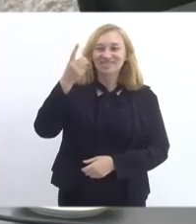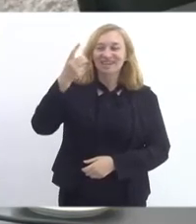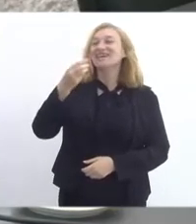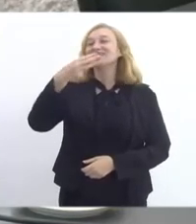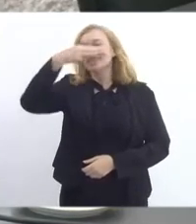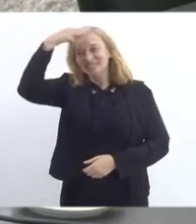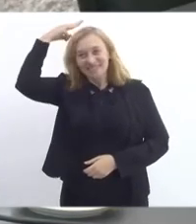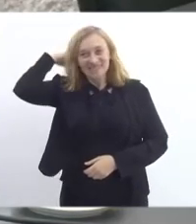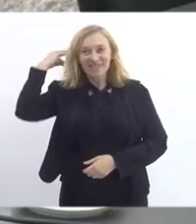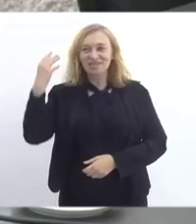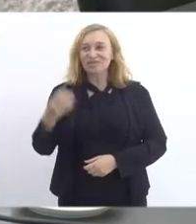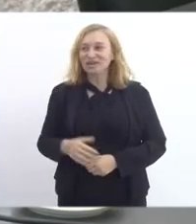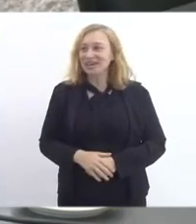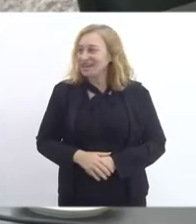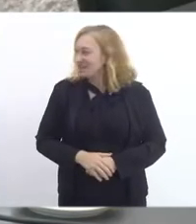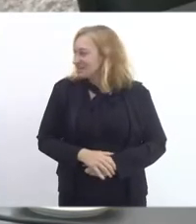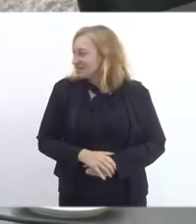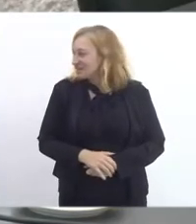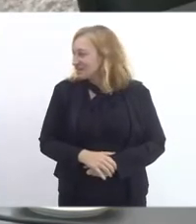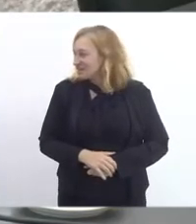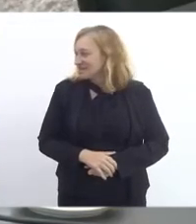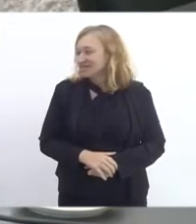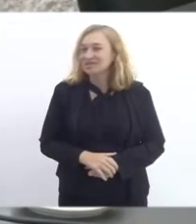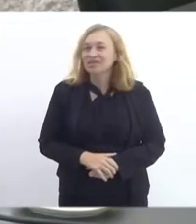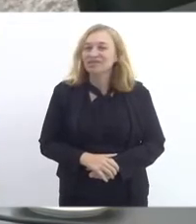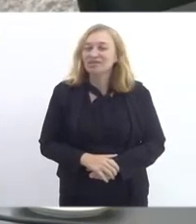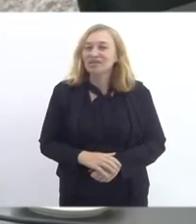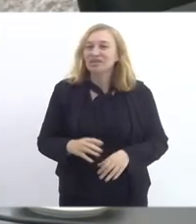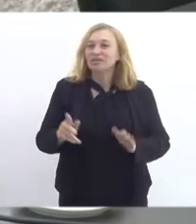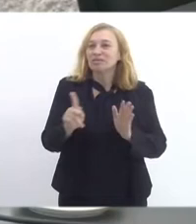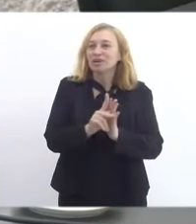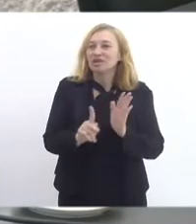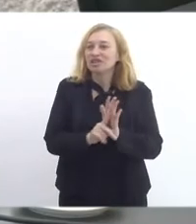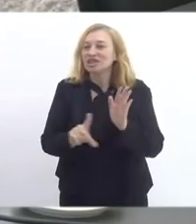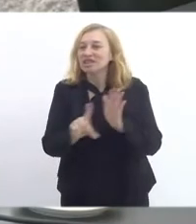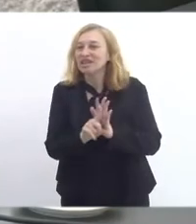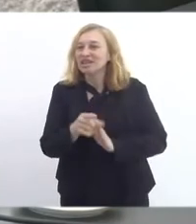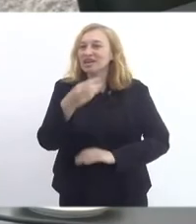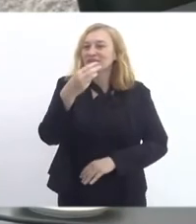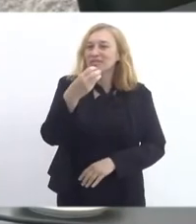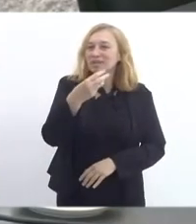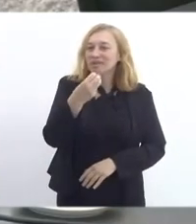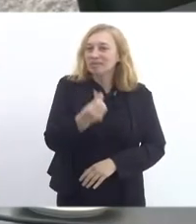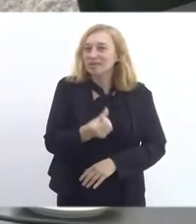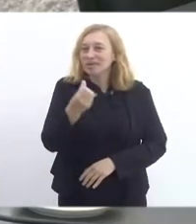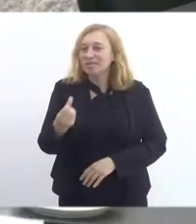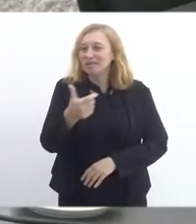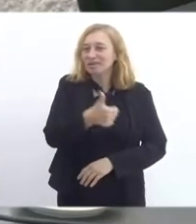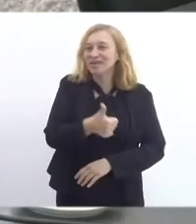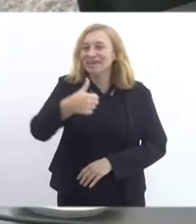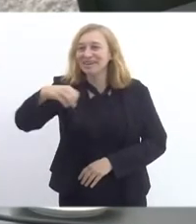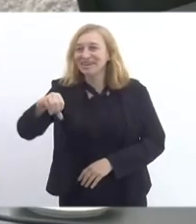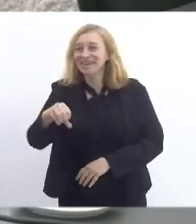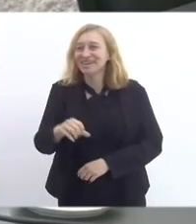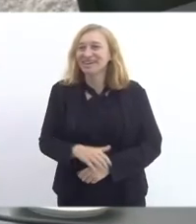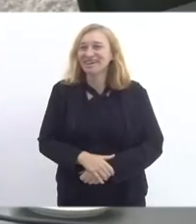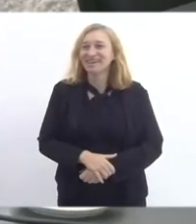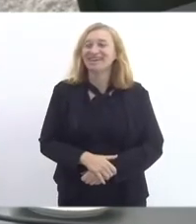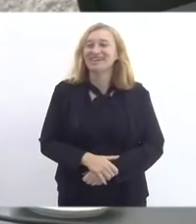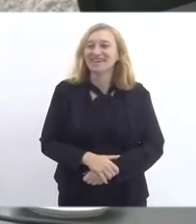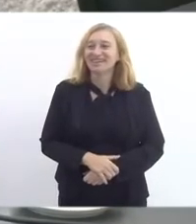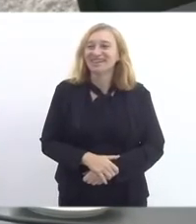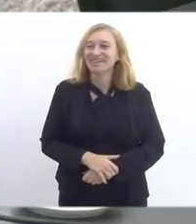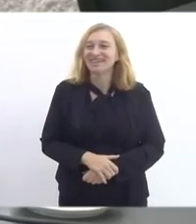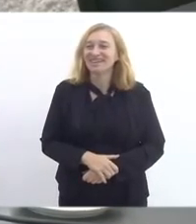de plenário. 38, emendas de plenário, projeto de lei 366/2019, autoria do deputado Max Lemos. Parecer favorável